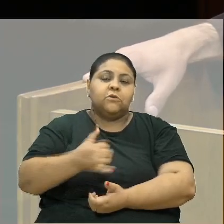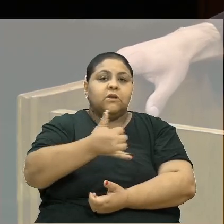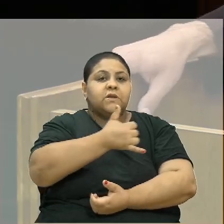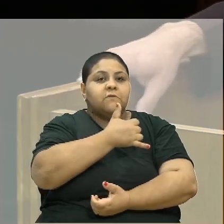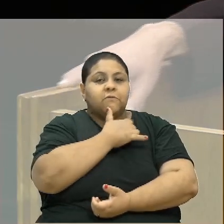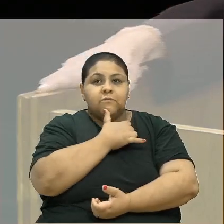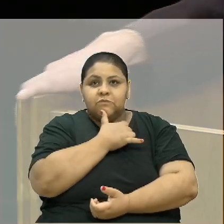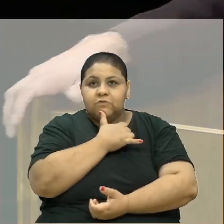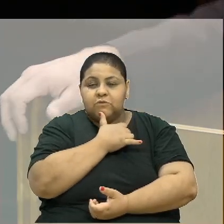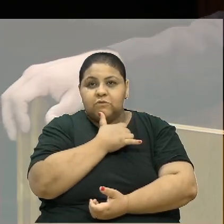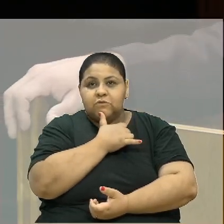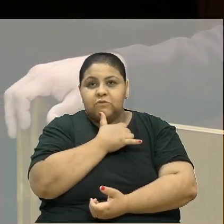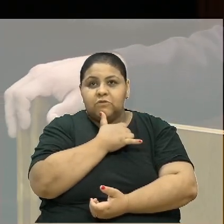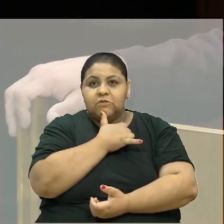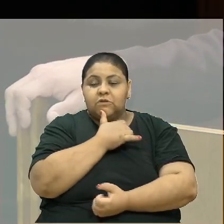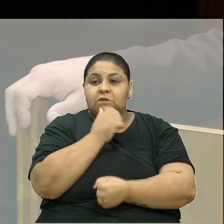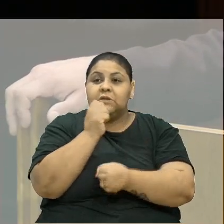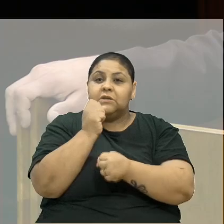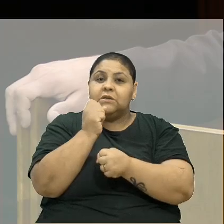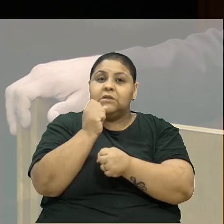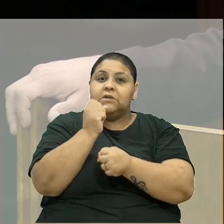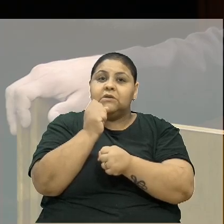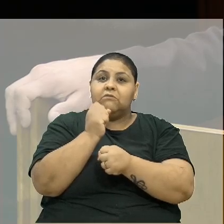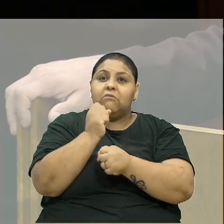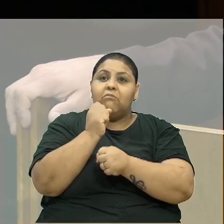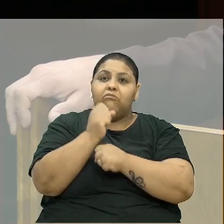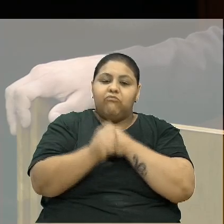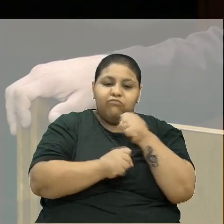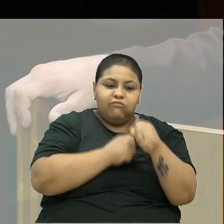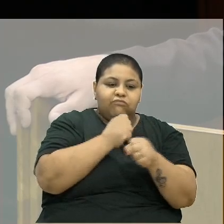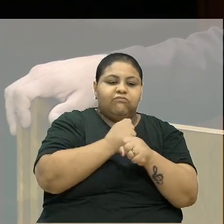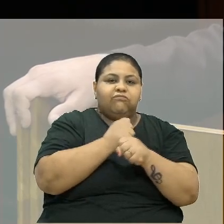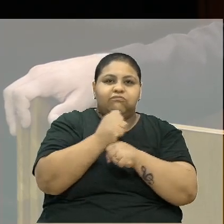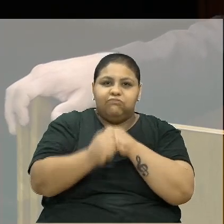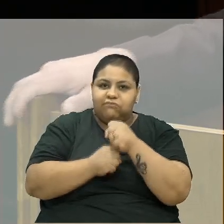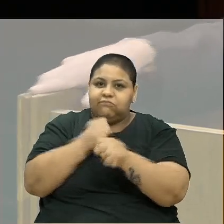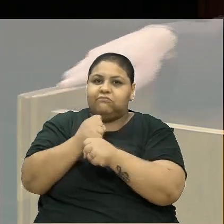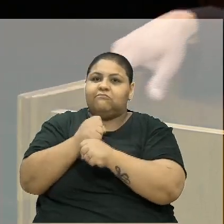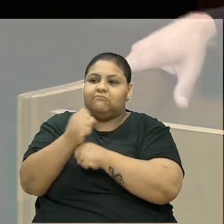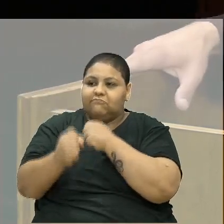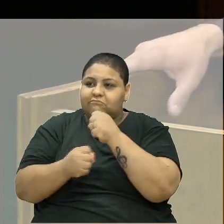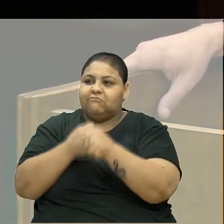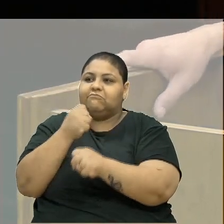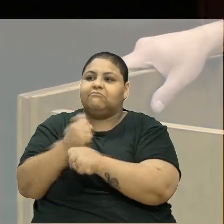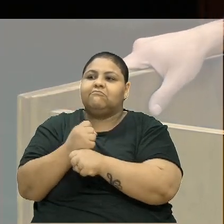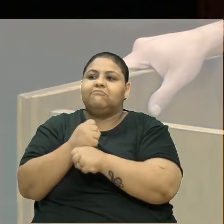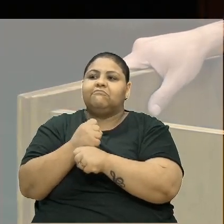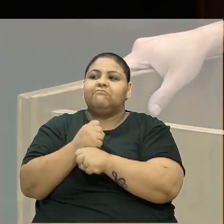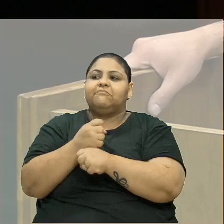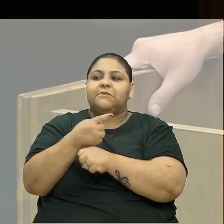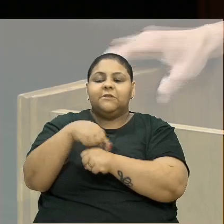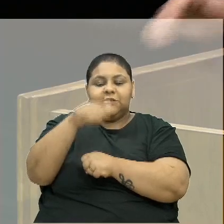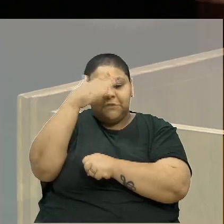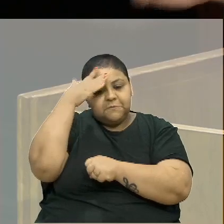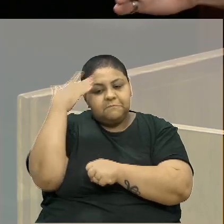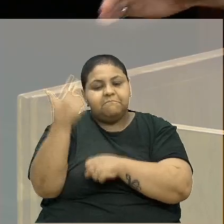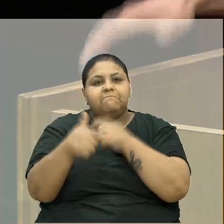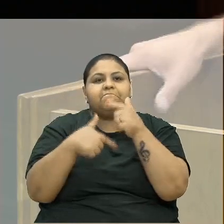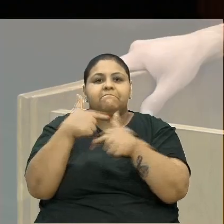infelizmente, anos e passa anos, e a gente vai remando,